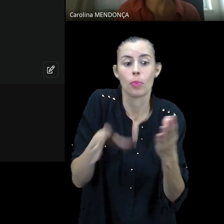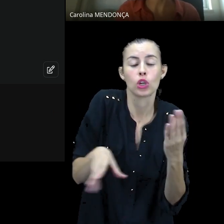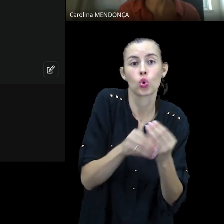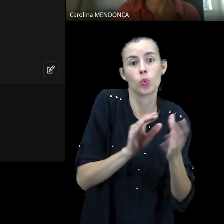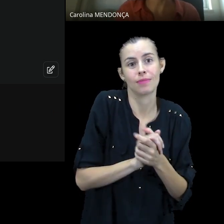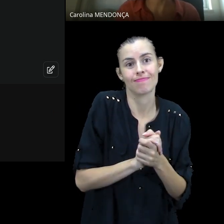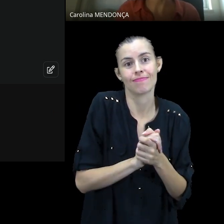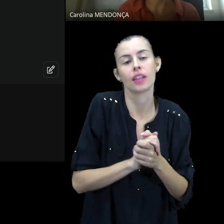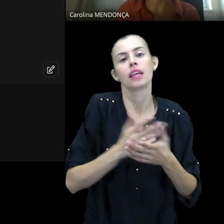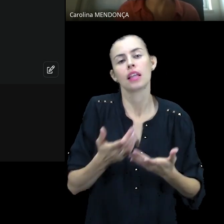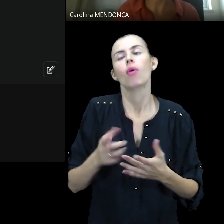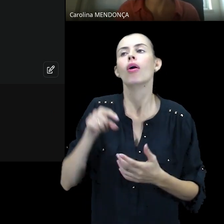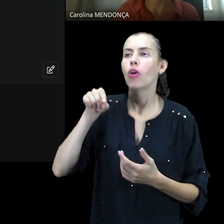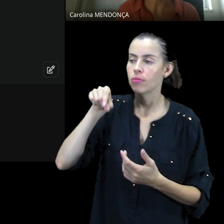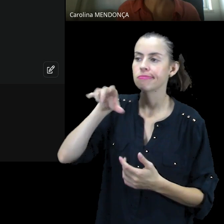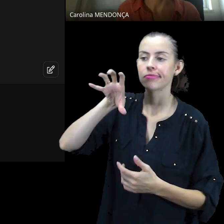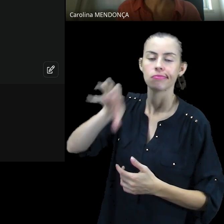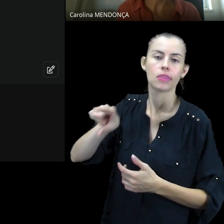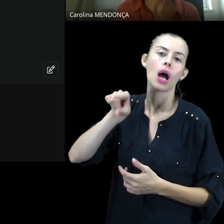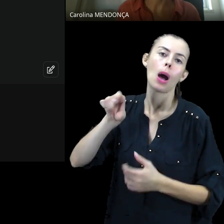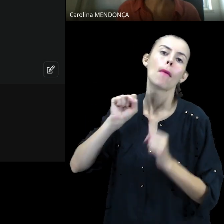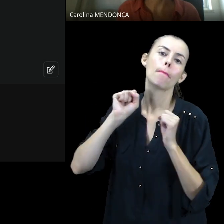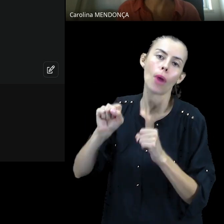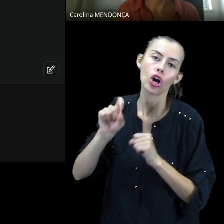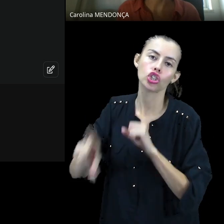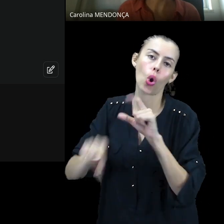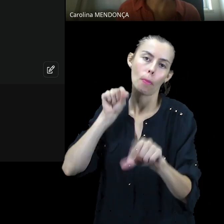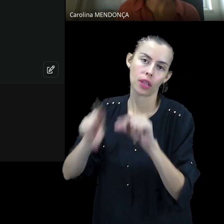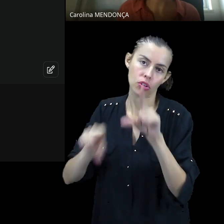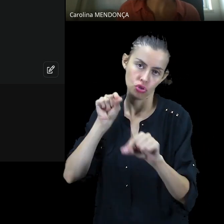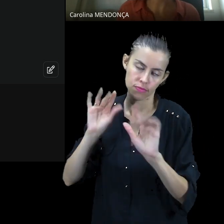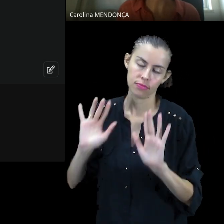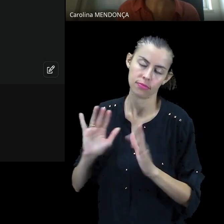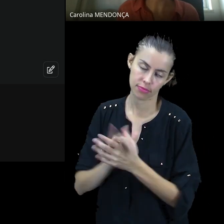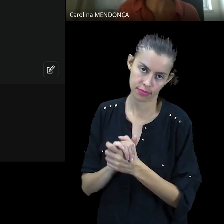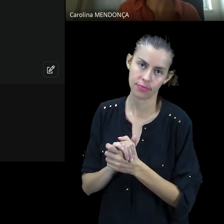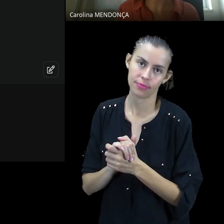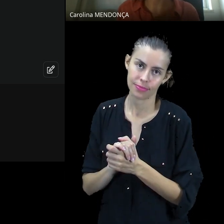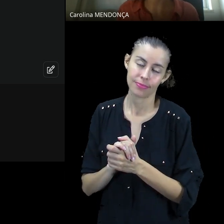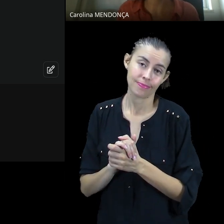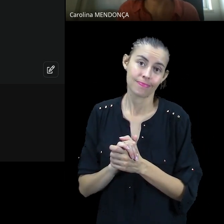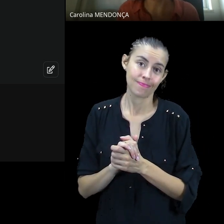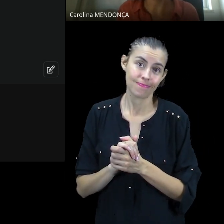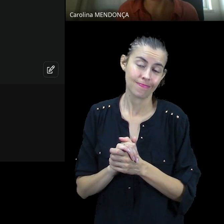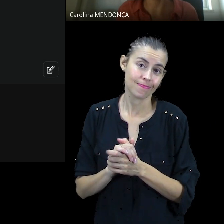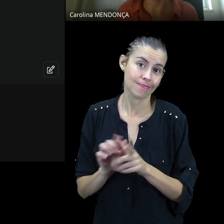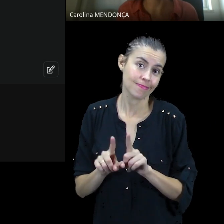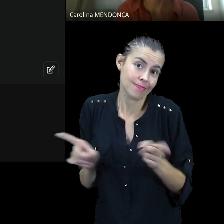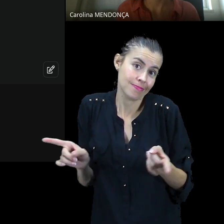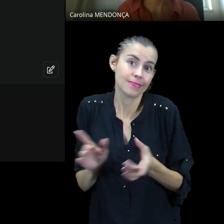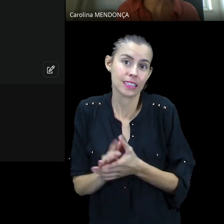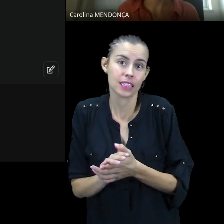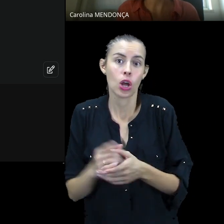as normativas do Conselho Nacional de Educação, mas garantir que esses cursos tenham essa opção e também de diversificar a oferta,